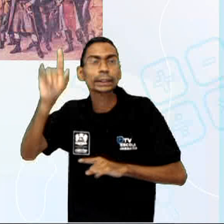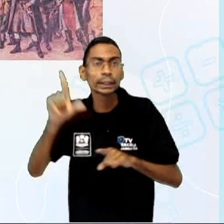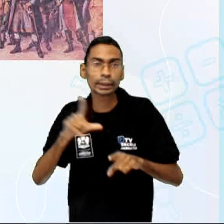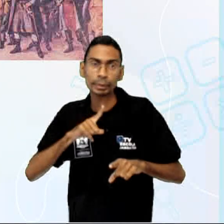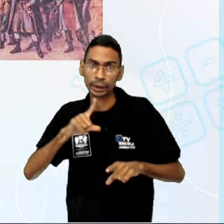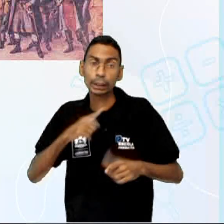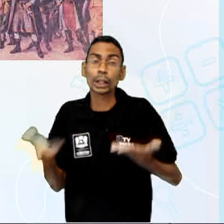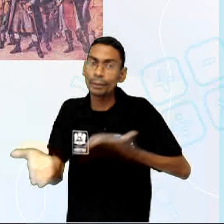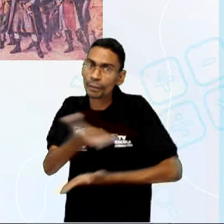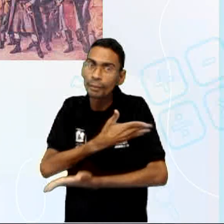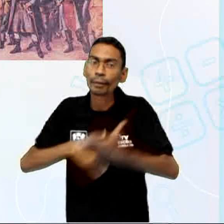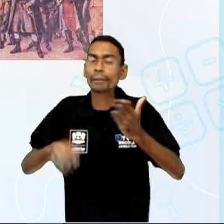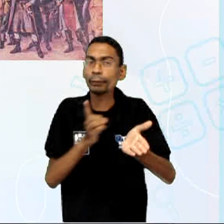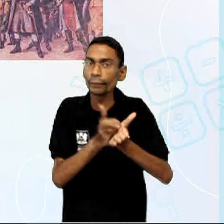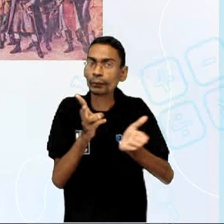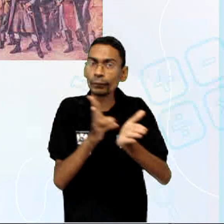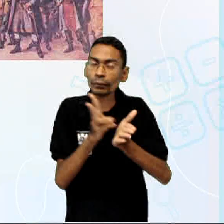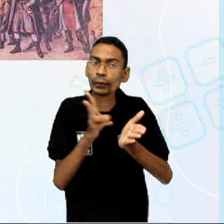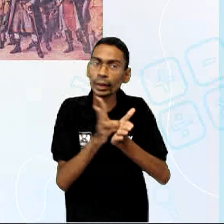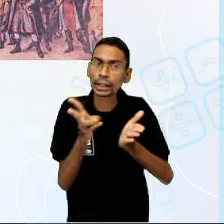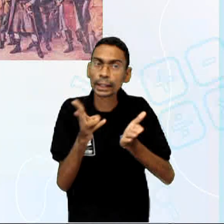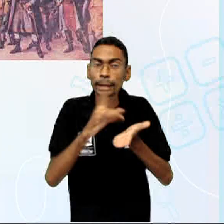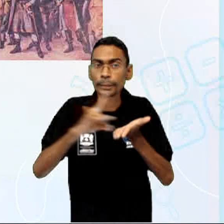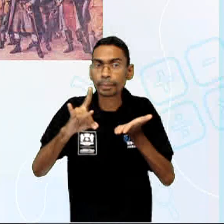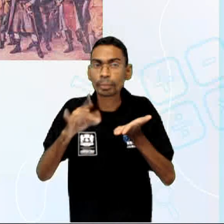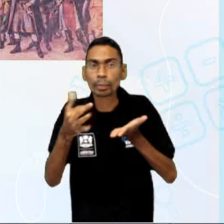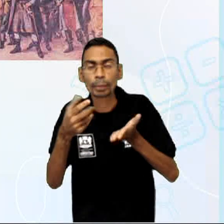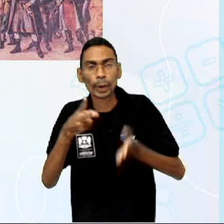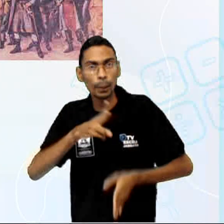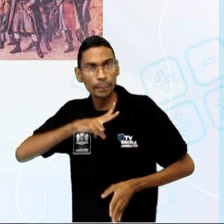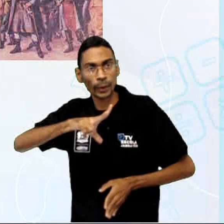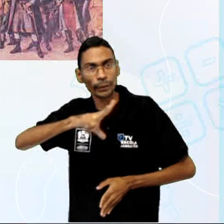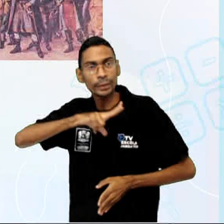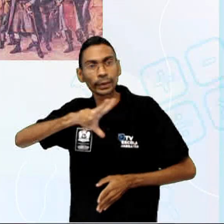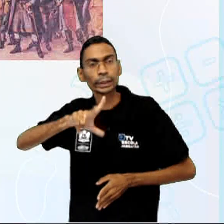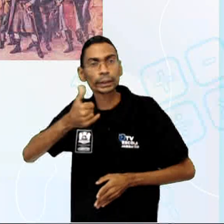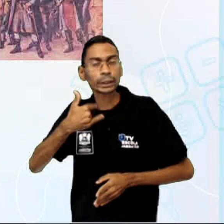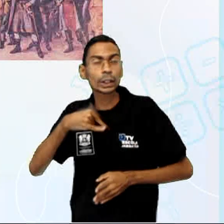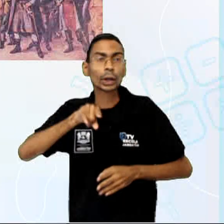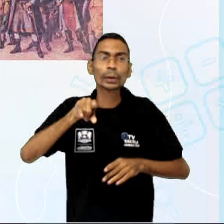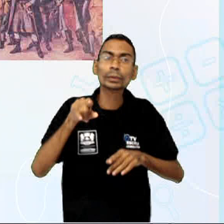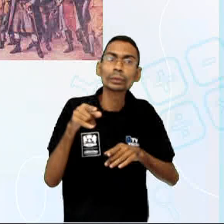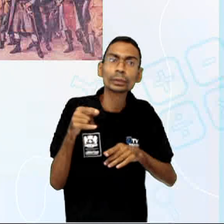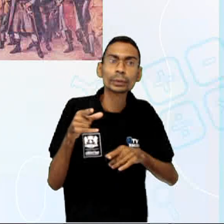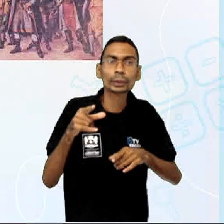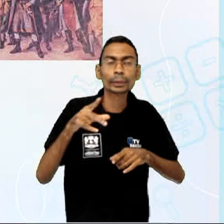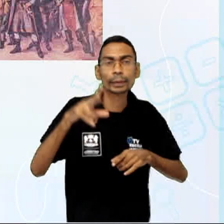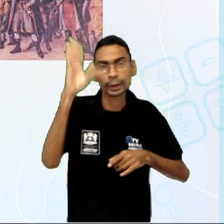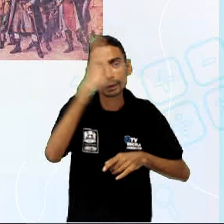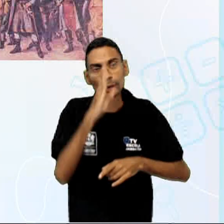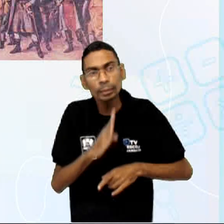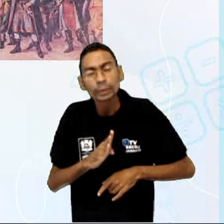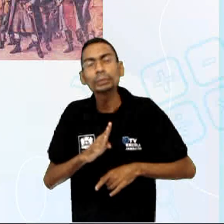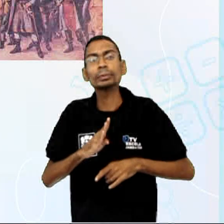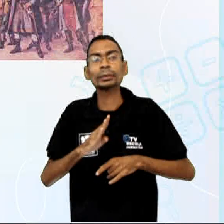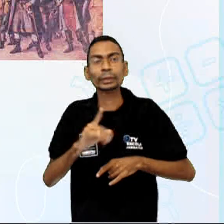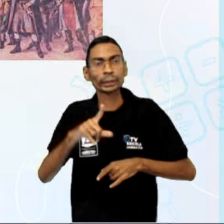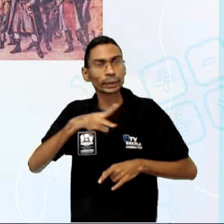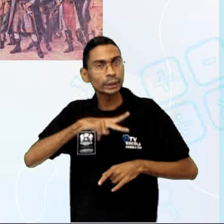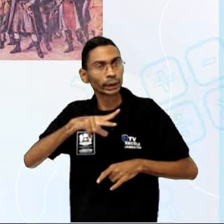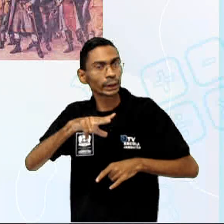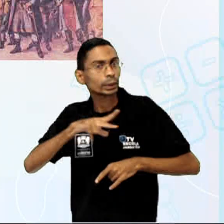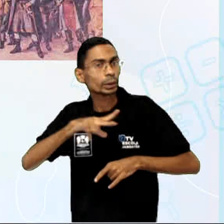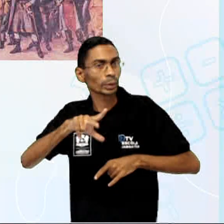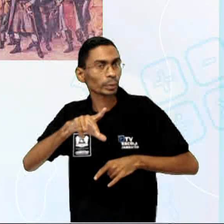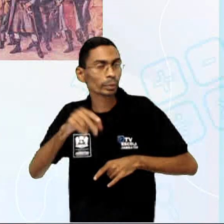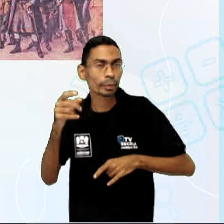que eram inimigos dos portugueses, e fundariam duas colônias no Brasil. A França Antártica, no Rio de Janeiro, e a